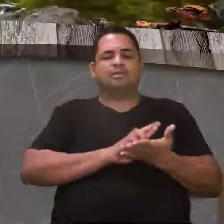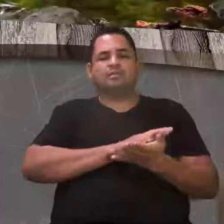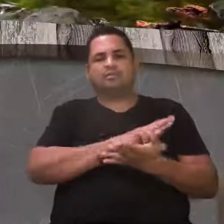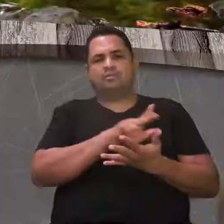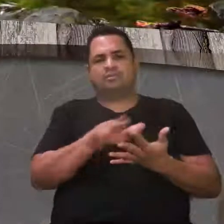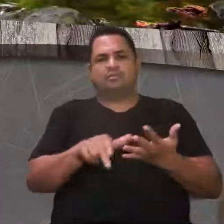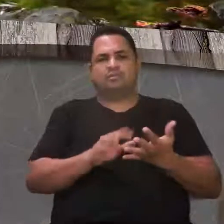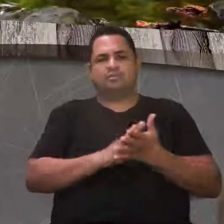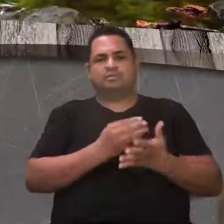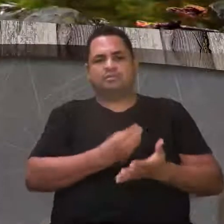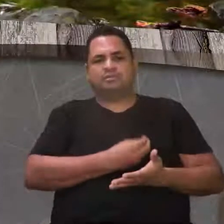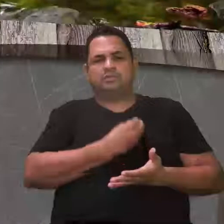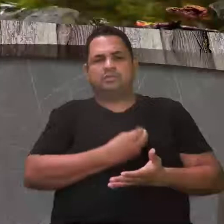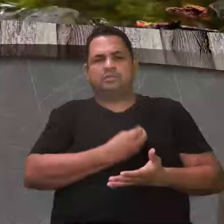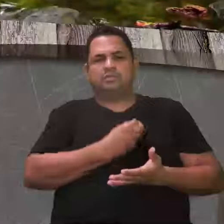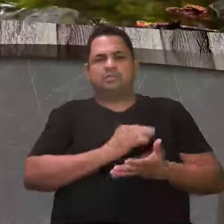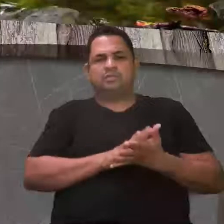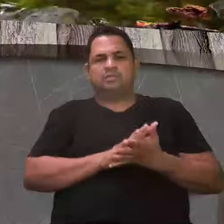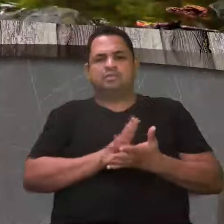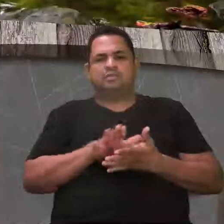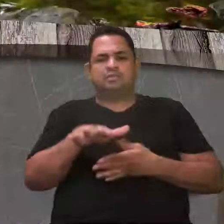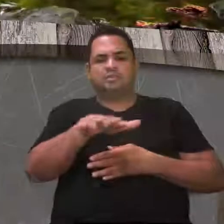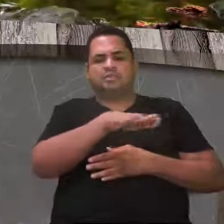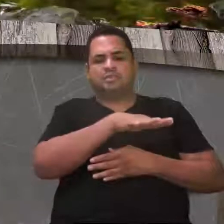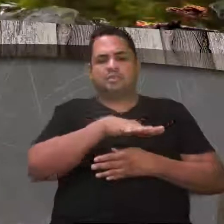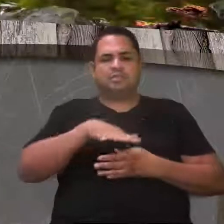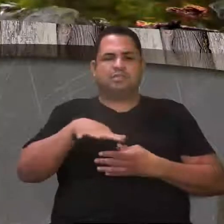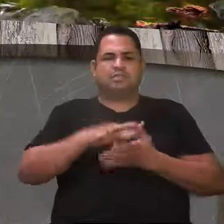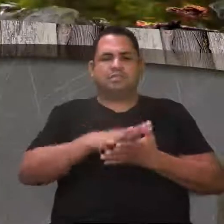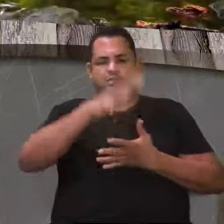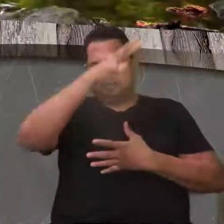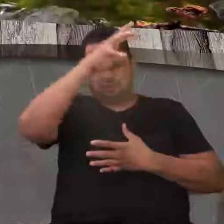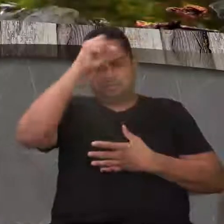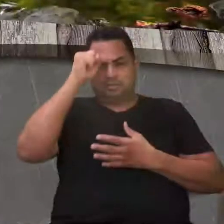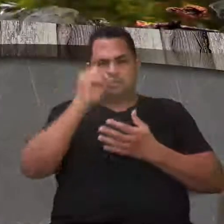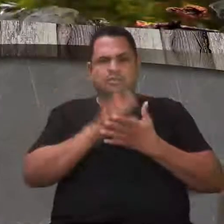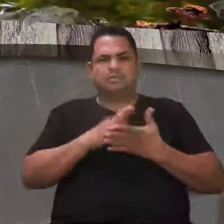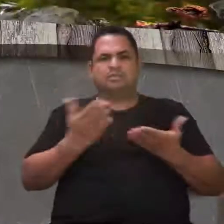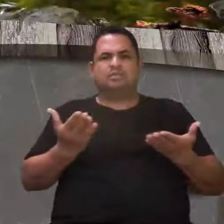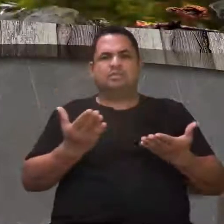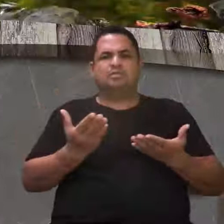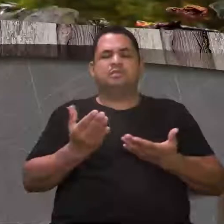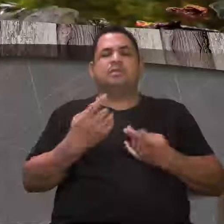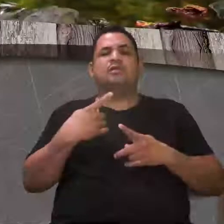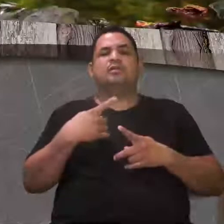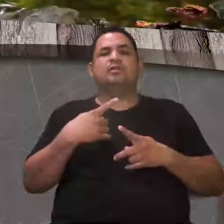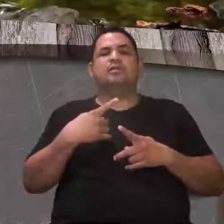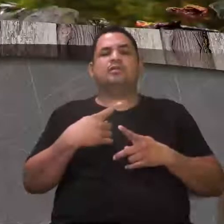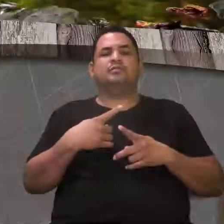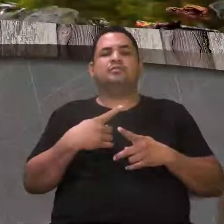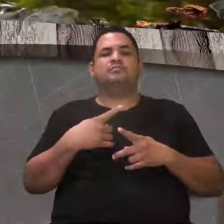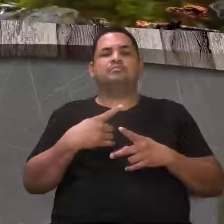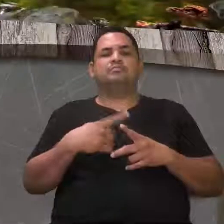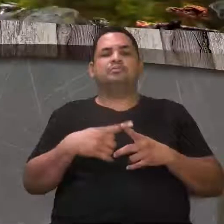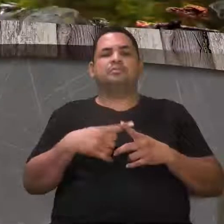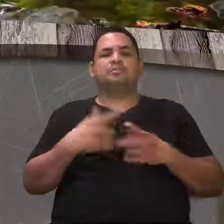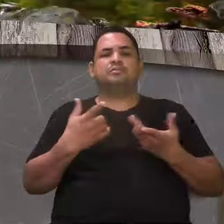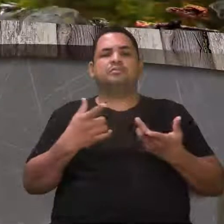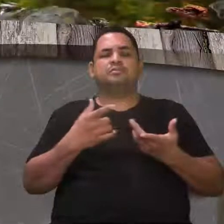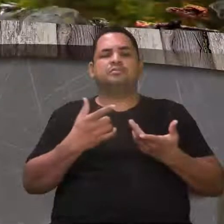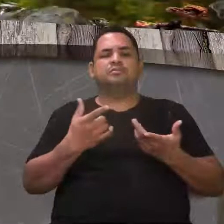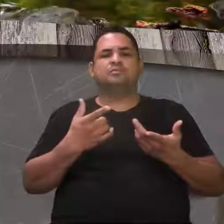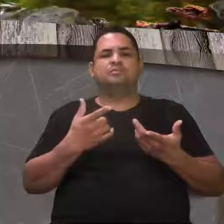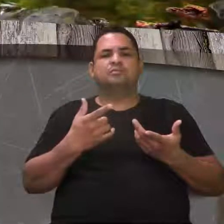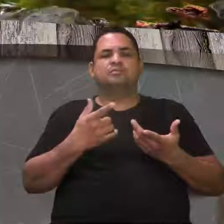diversidade de organismos na região amazônica justamente está devido a essa